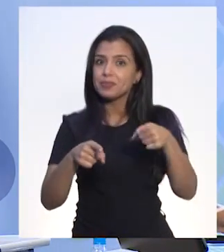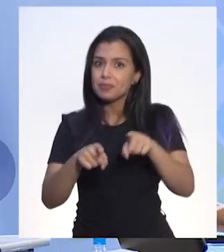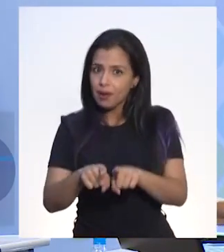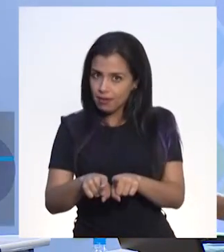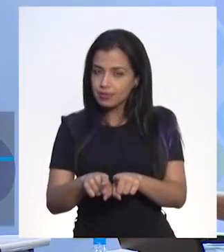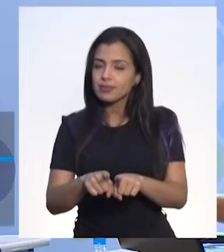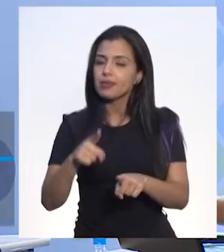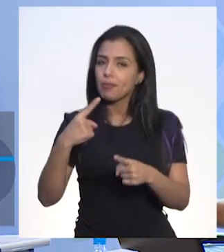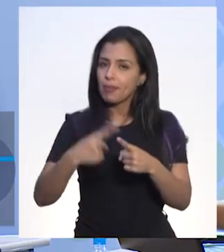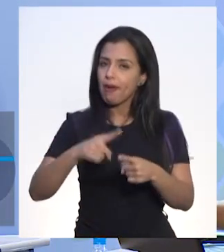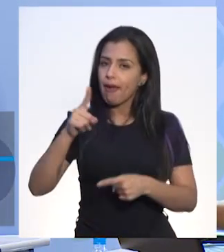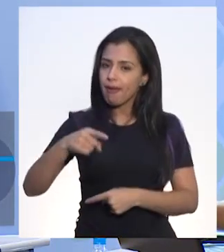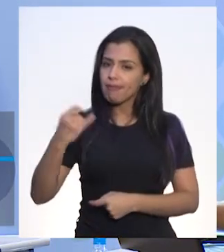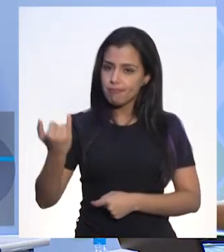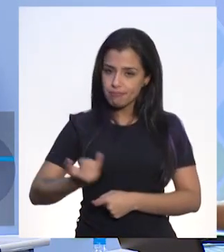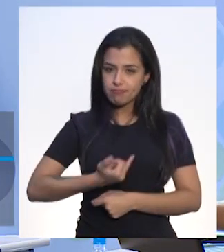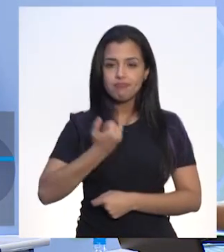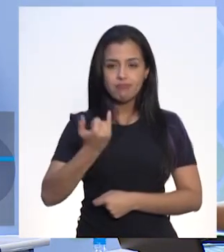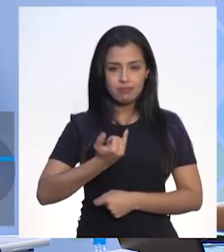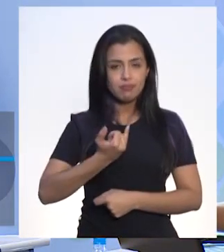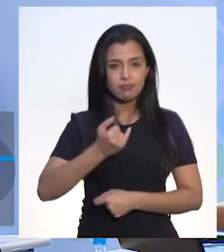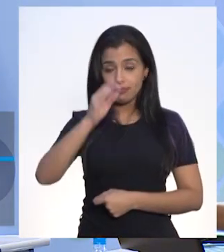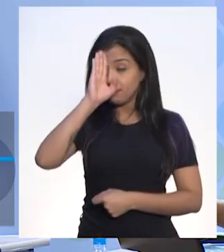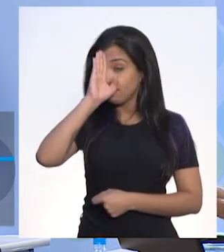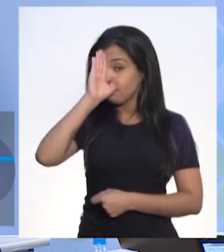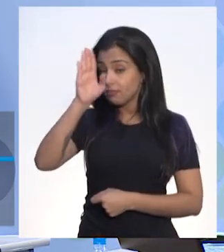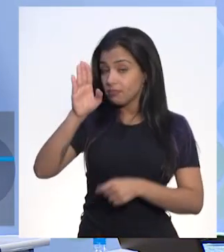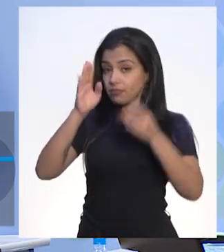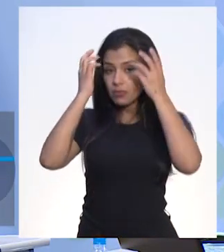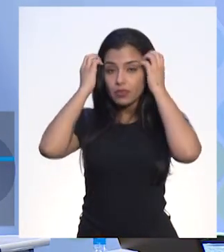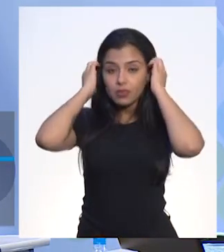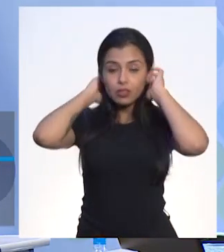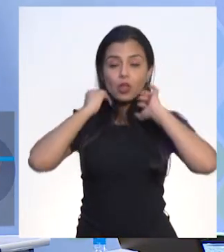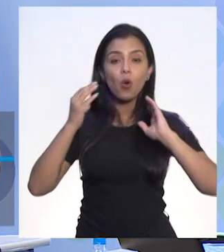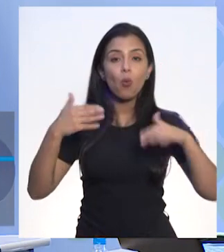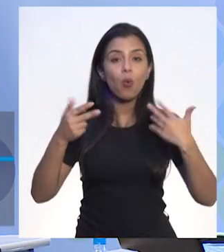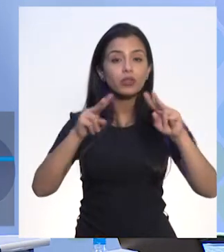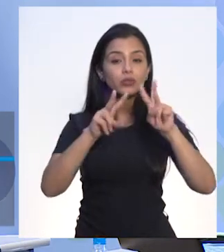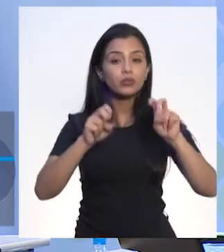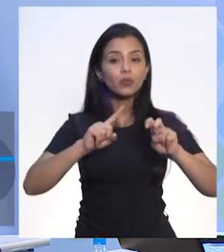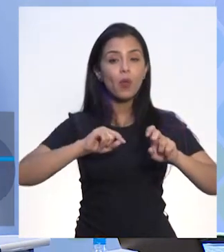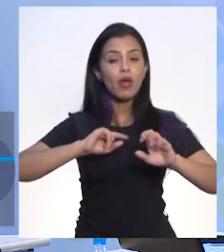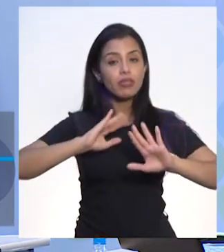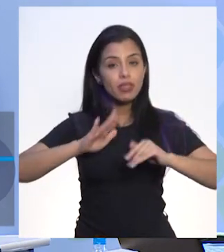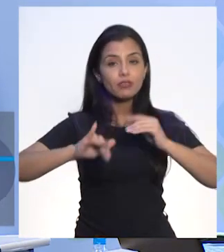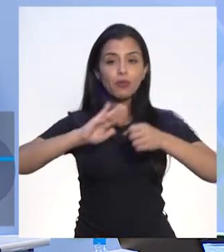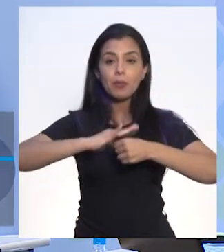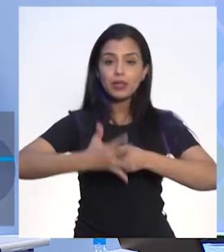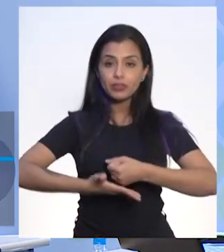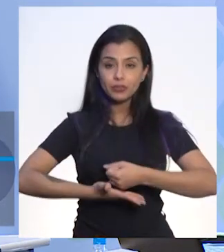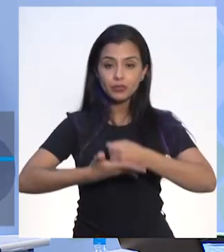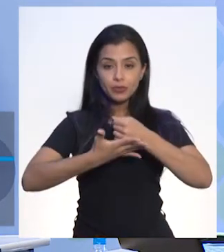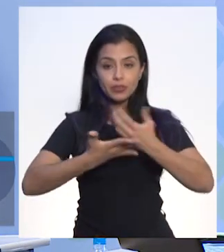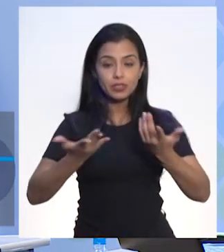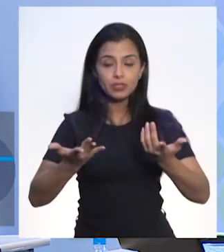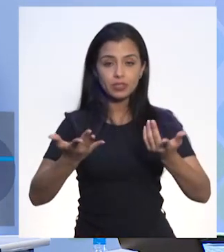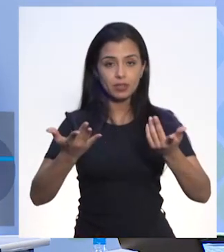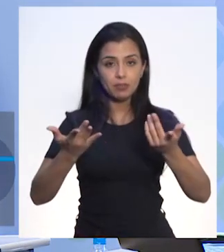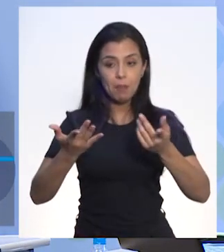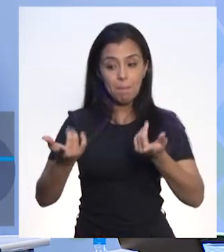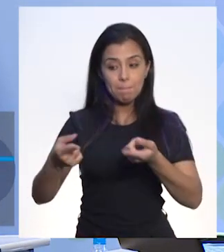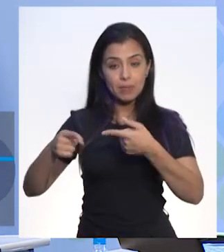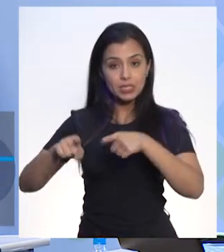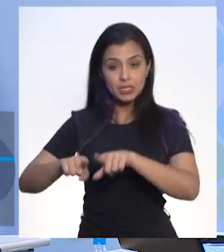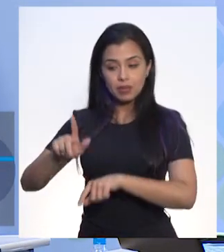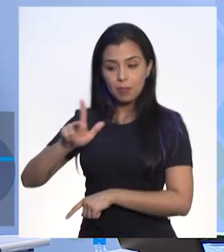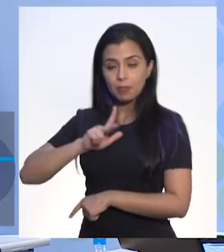que é importante retratar, principalmente quando a gente fala de desenvolvimento sustentável, né? Tanto a parceria privada como